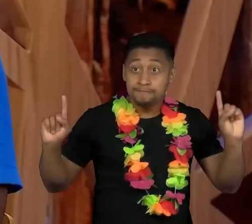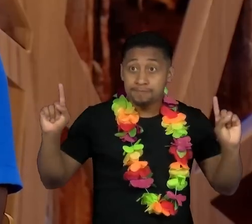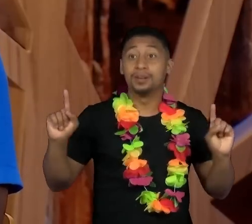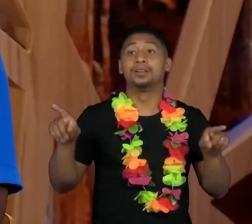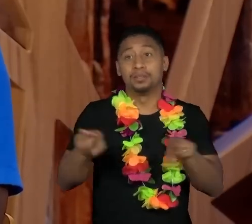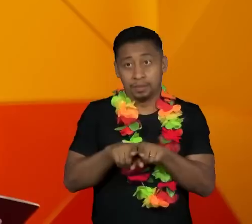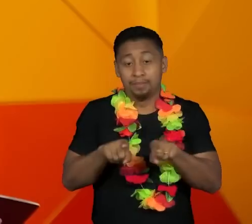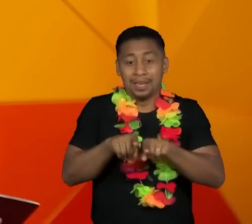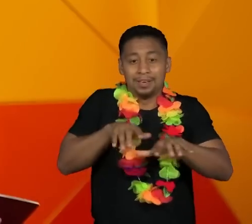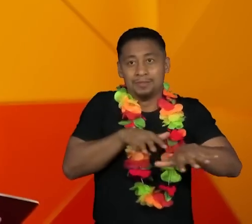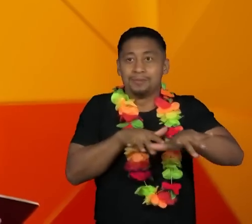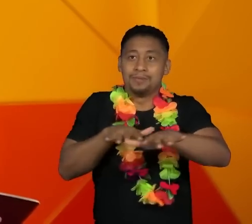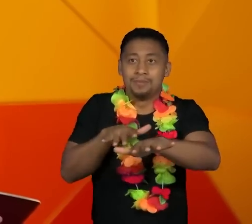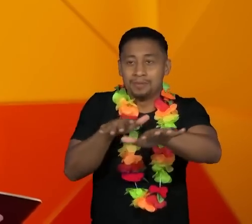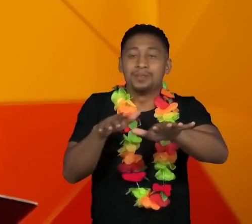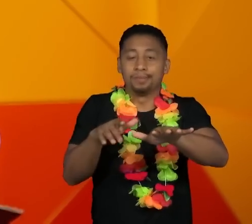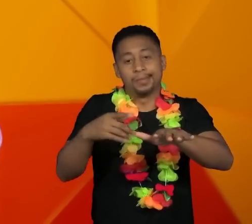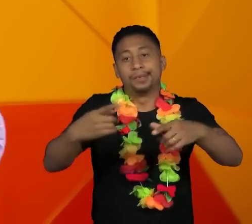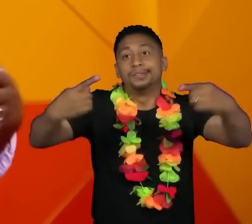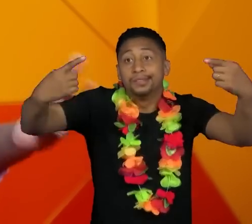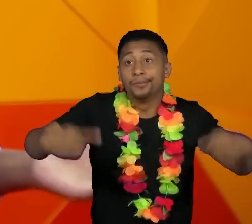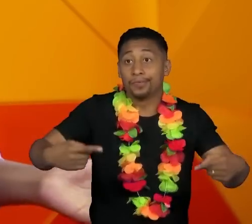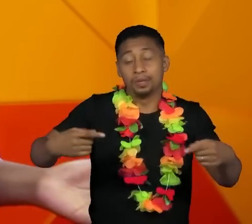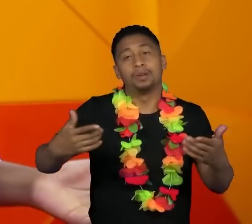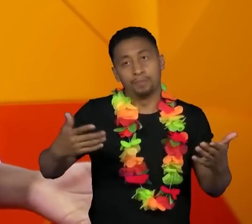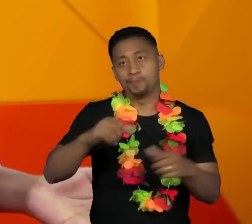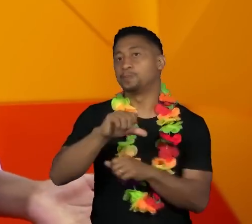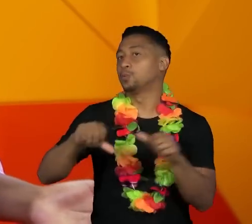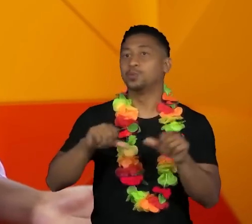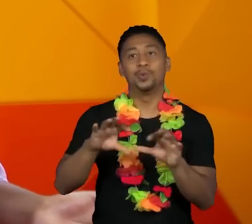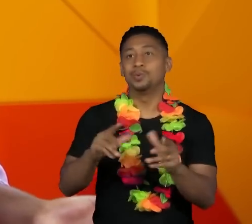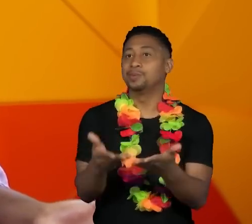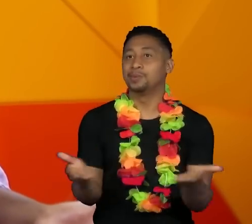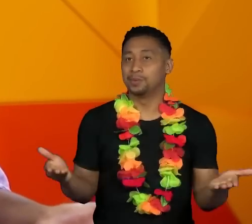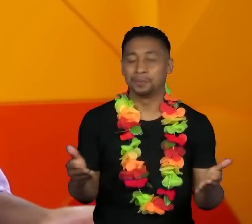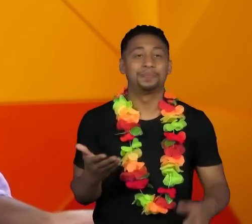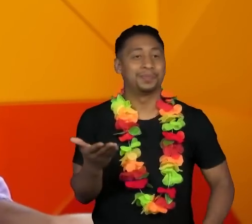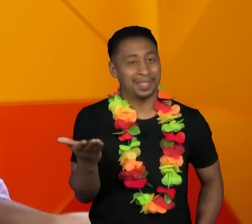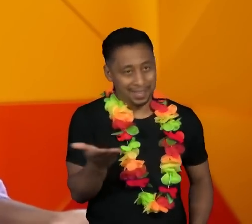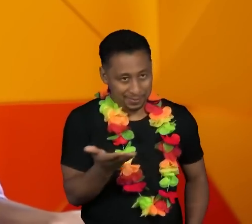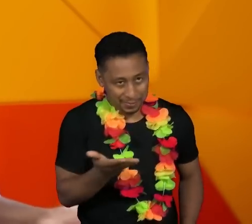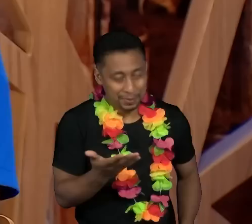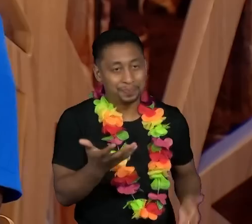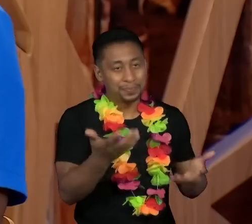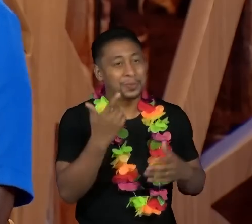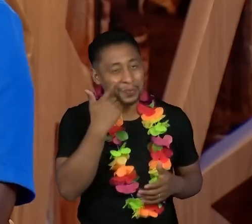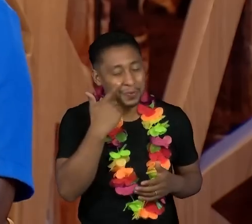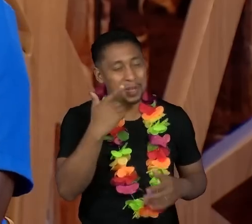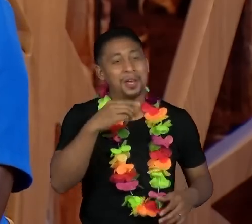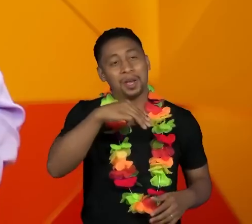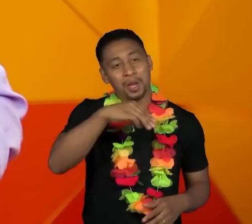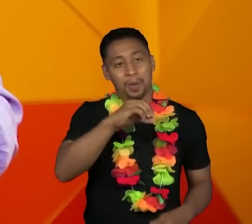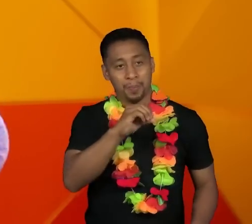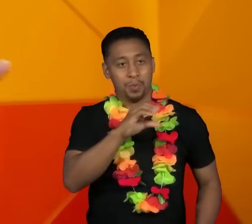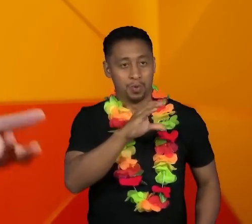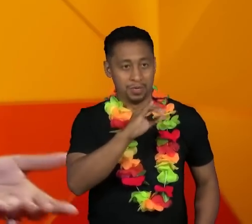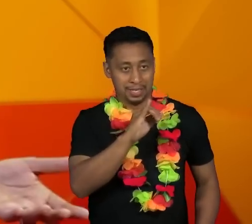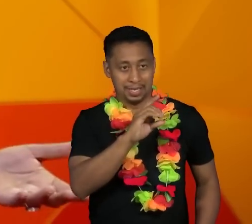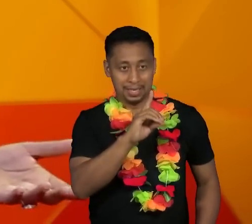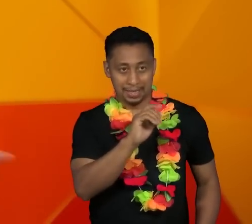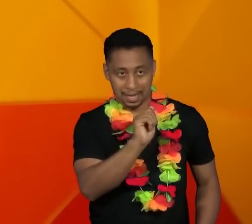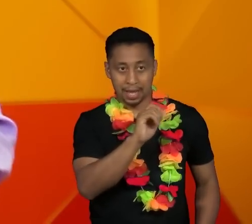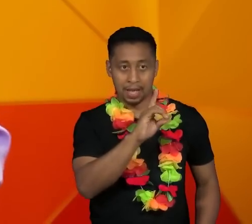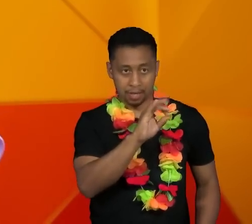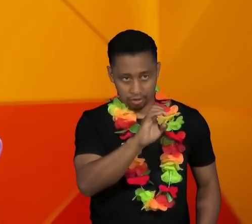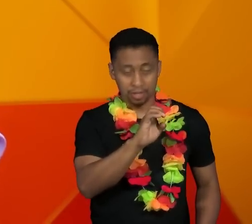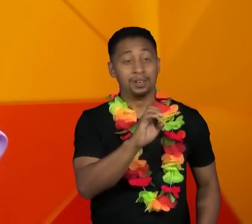cardeais? Né? Sabe, é o sambista mais antigo. Vamos falar um pouquinho agora da Mocidade Alegre? Mocidade Alegre. Eu quero chamar a Mocidade porque nós